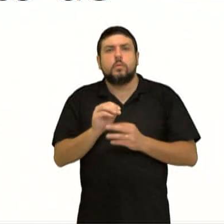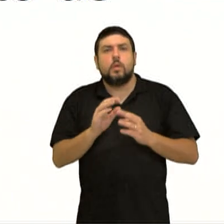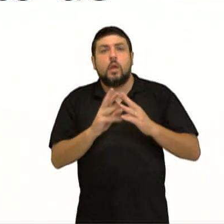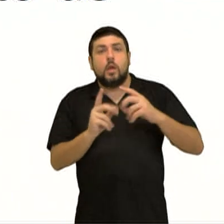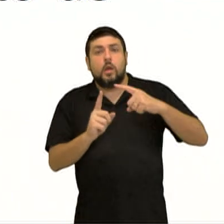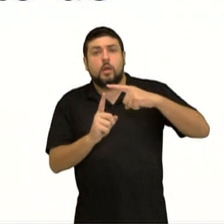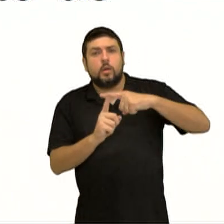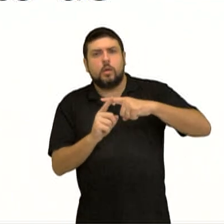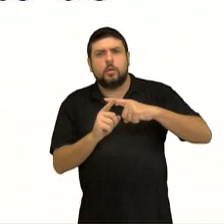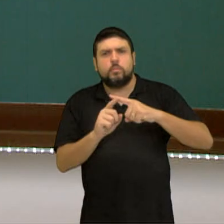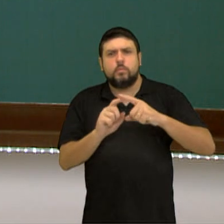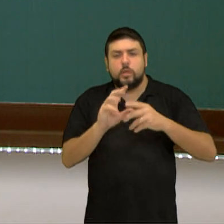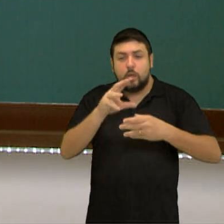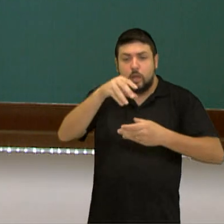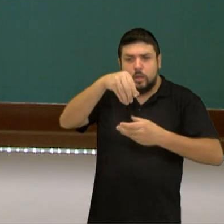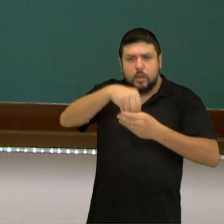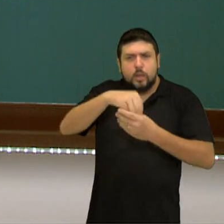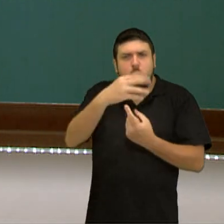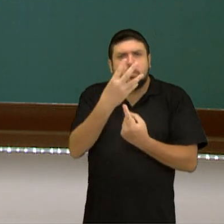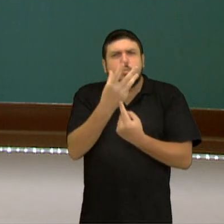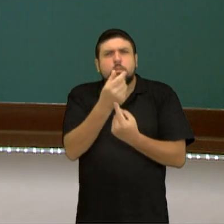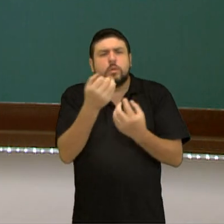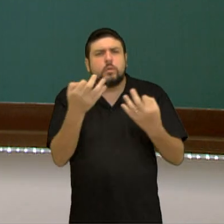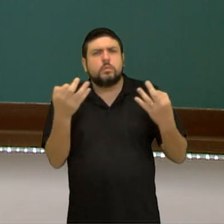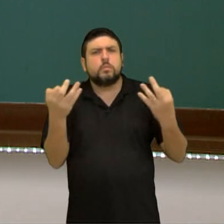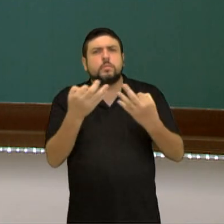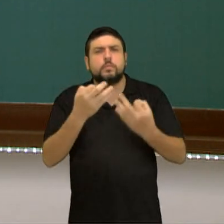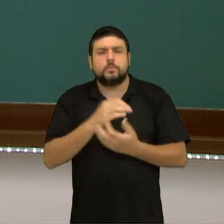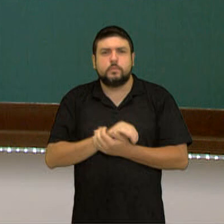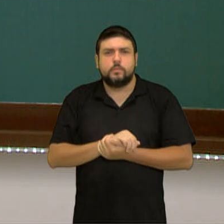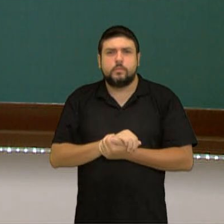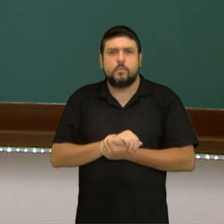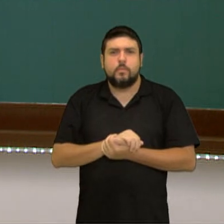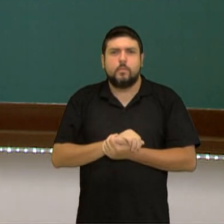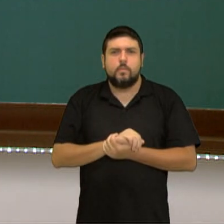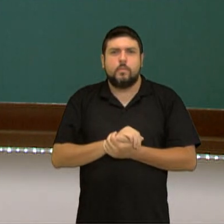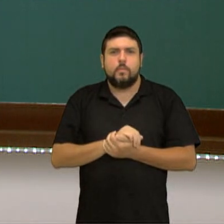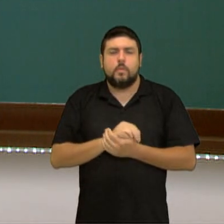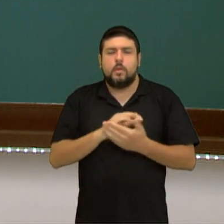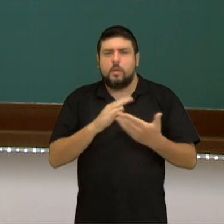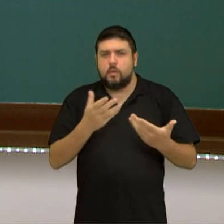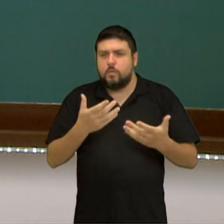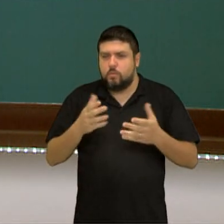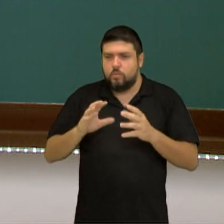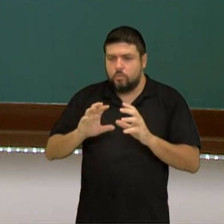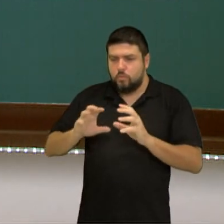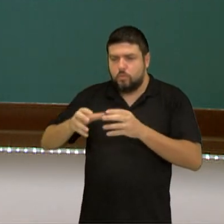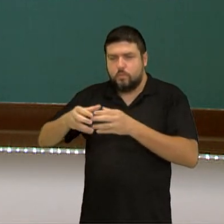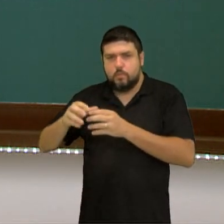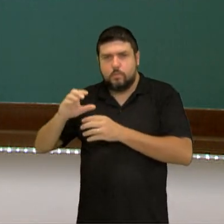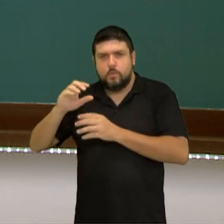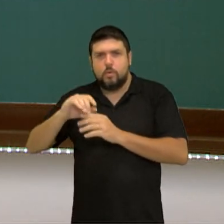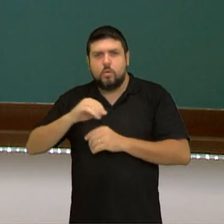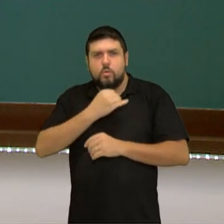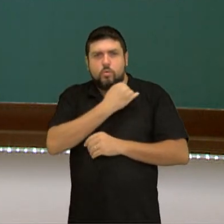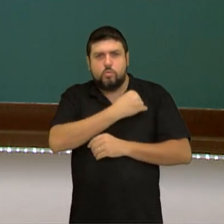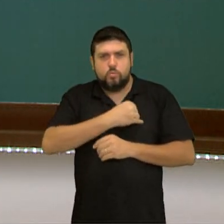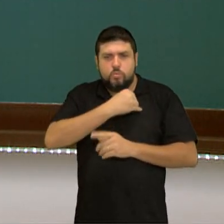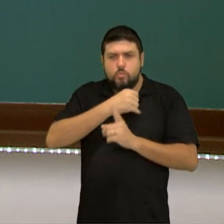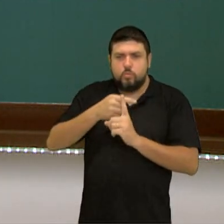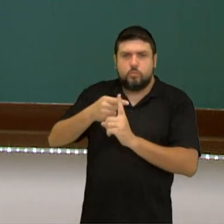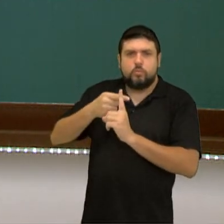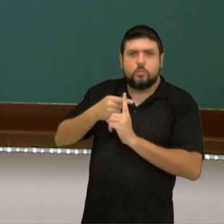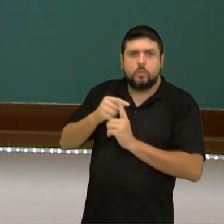de Assis. Então a ideia de trazer, essa ideia das ordens dos franciscanos, dos jesuítas, era